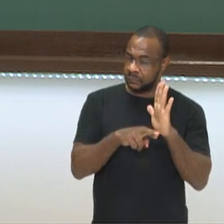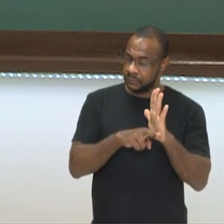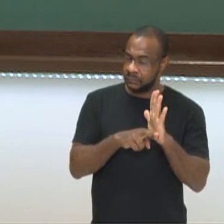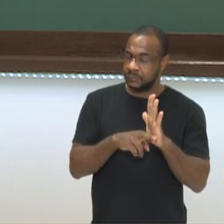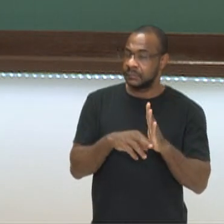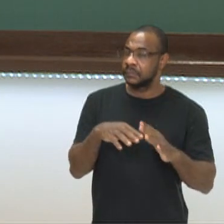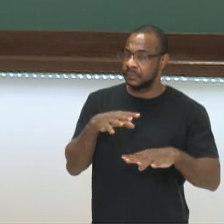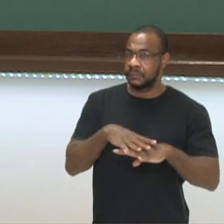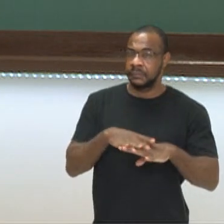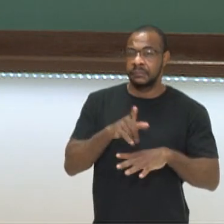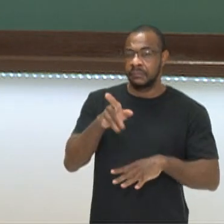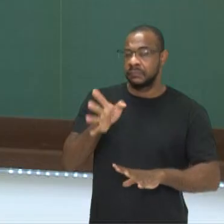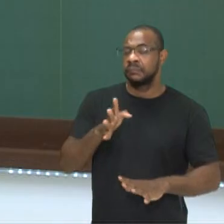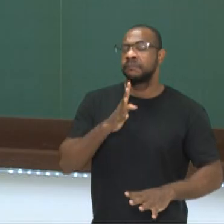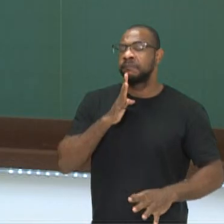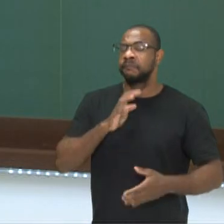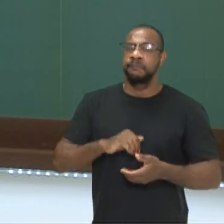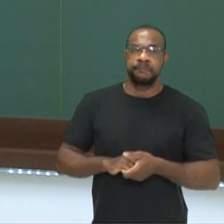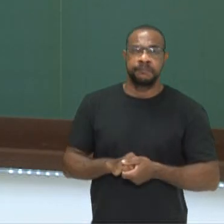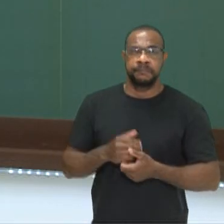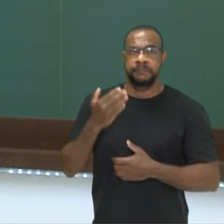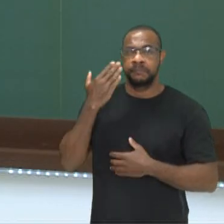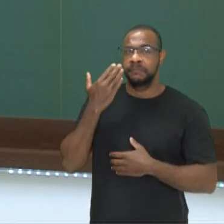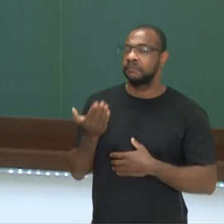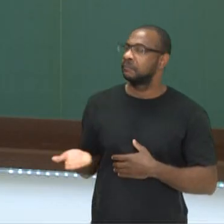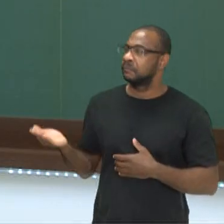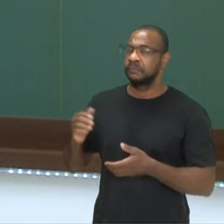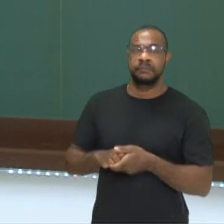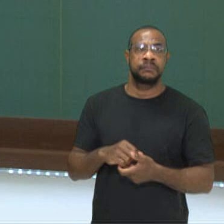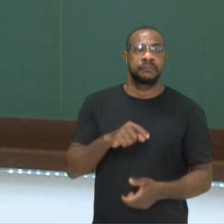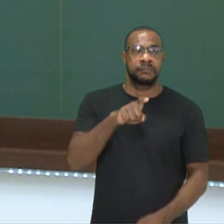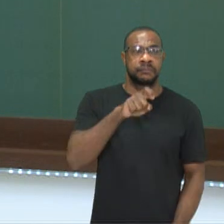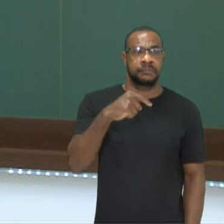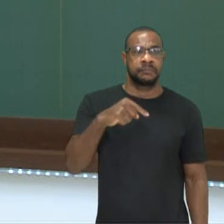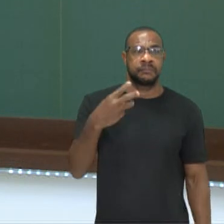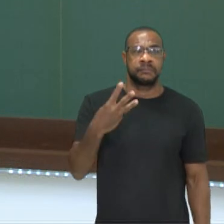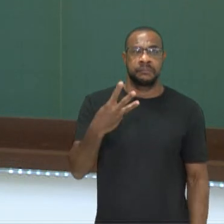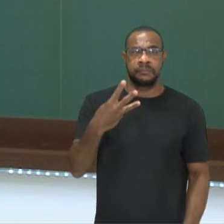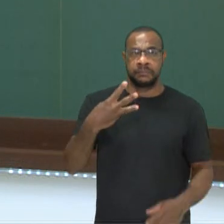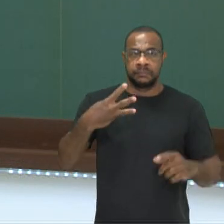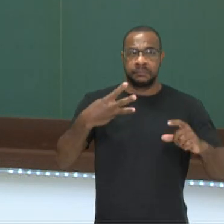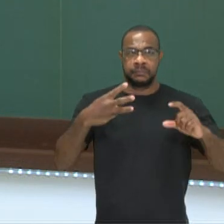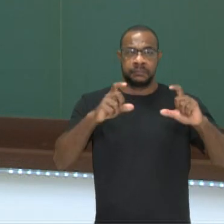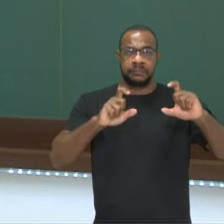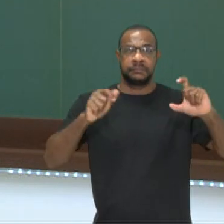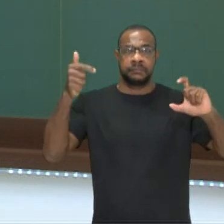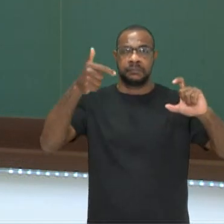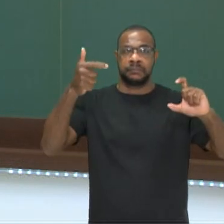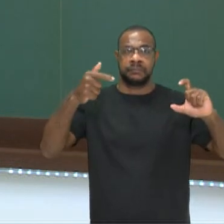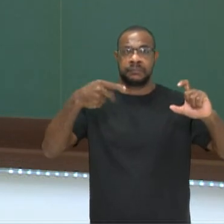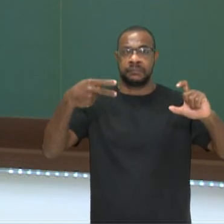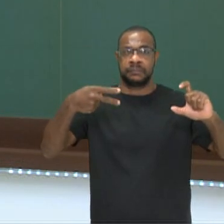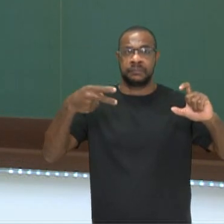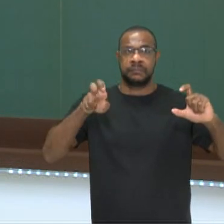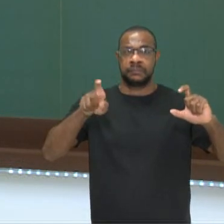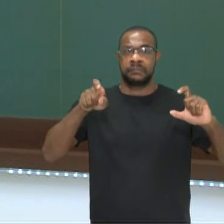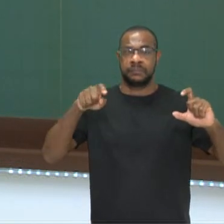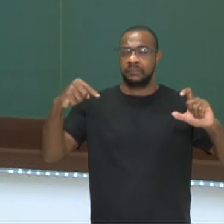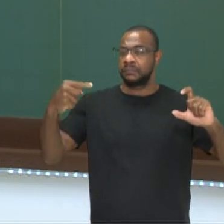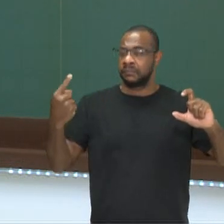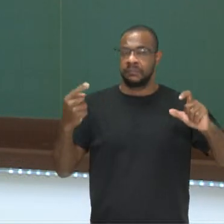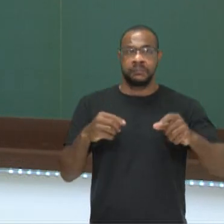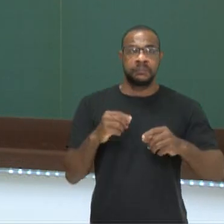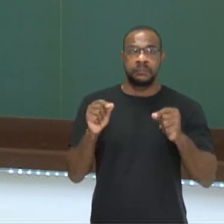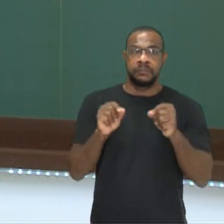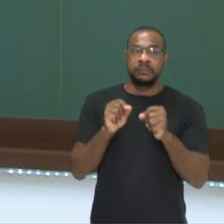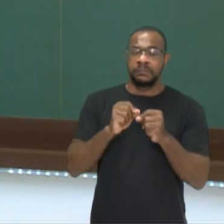como é que vai ficar, então? Então, eu tinha isso aqui, né? X menos 3 ao quadrado igual a 5x menos 1. Então, eu preciso desenvolver